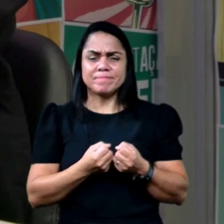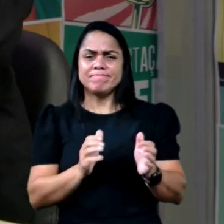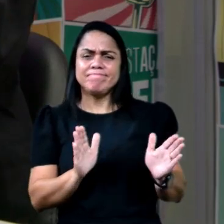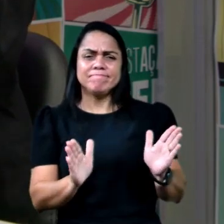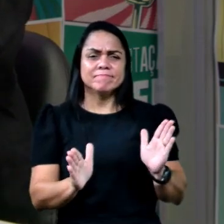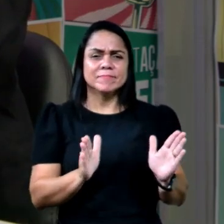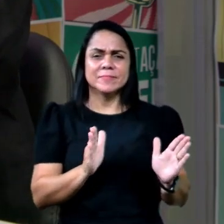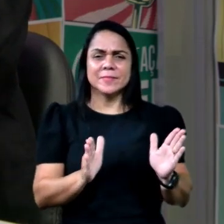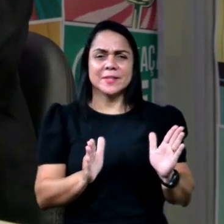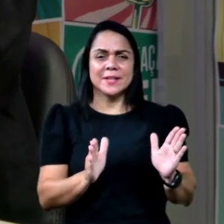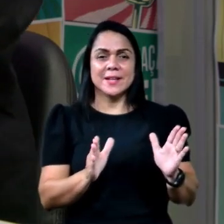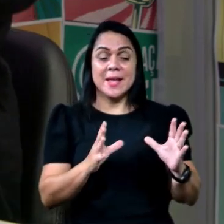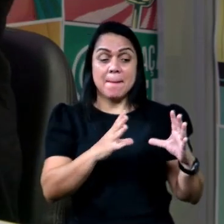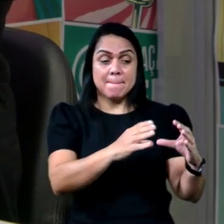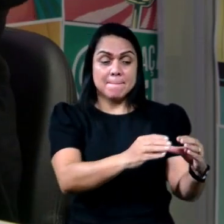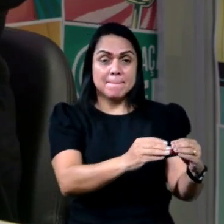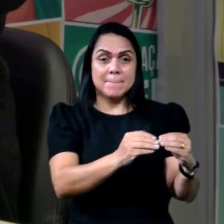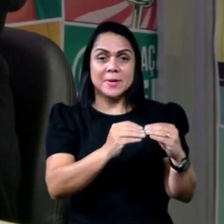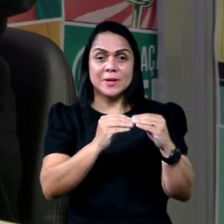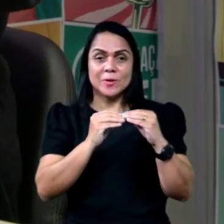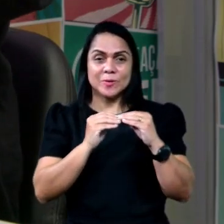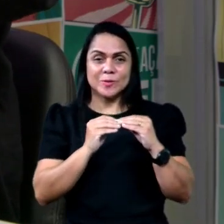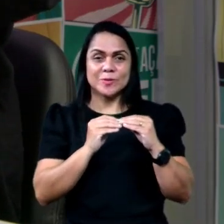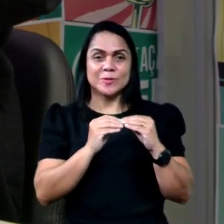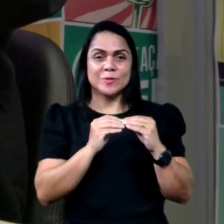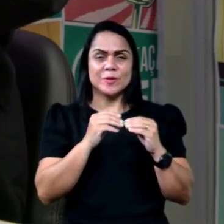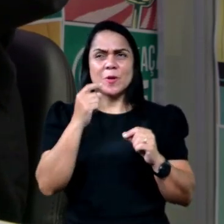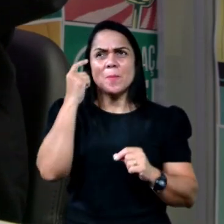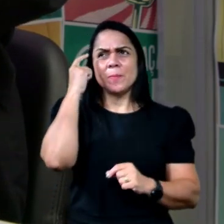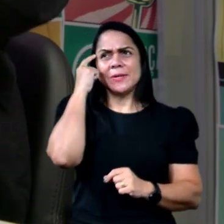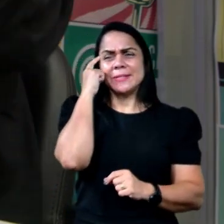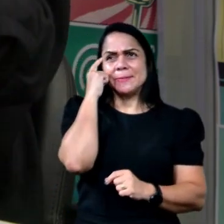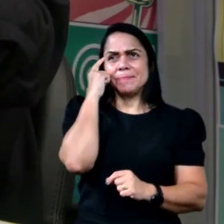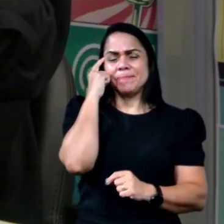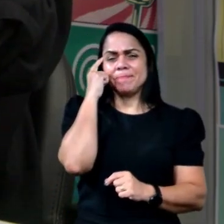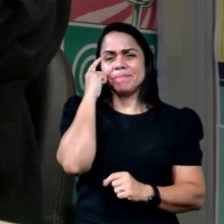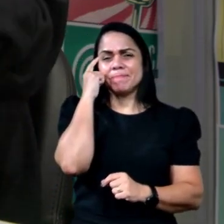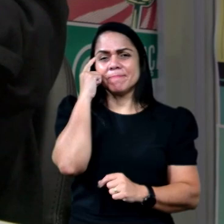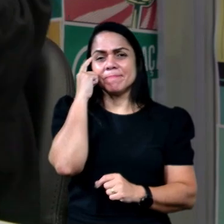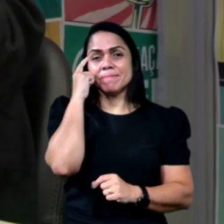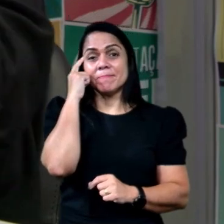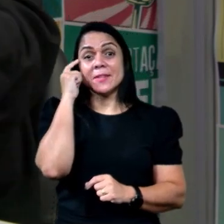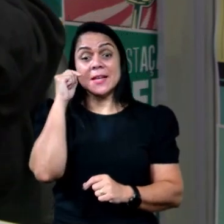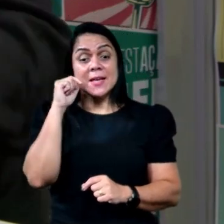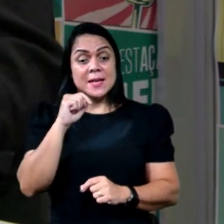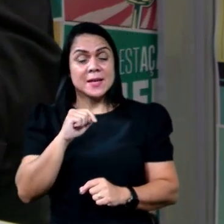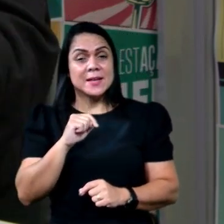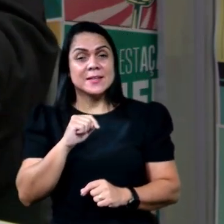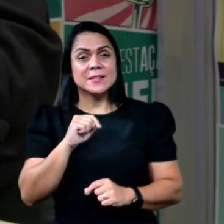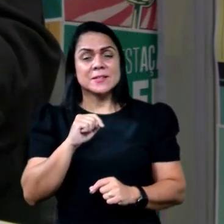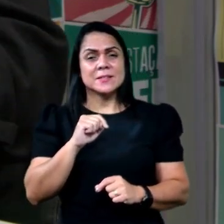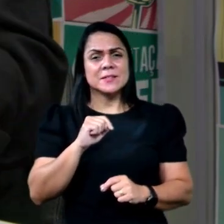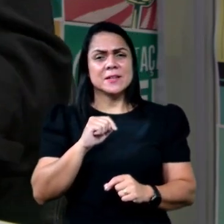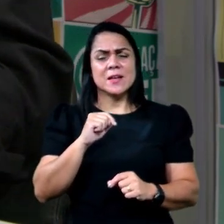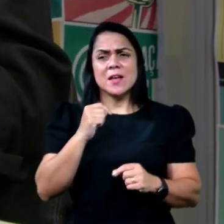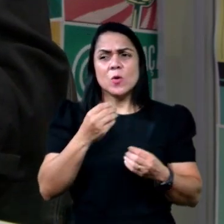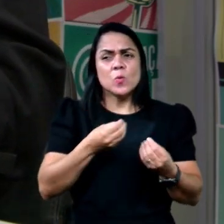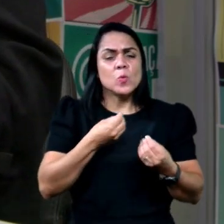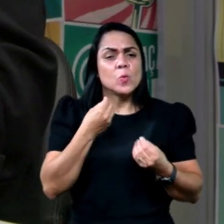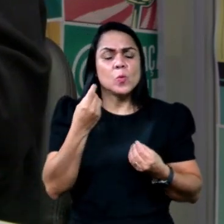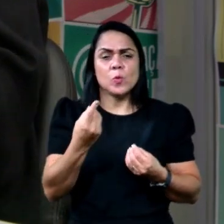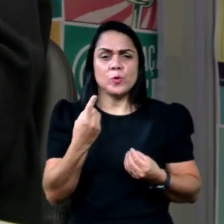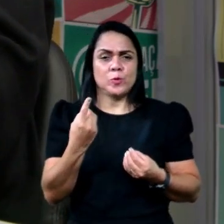quando ela pegou o meu sonho com a mão, eu pensei comigo, eu falei, esse talvez seja o único sonho que eu posso dar para essa